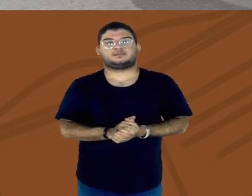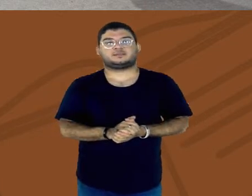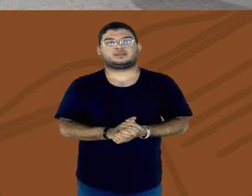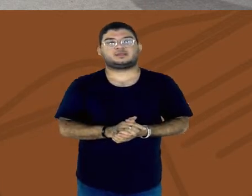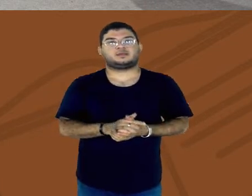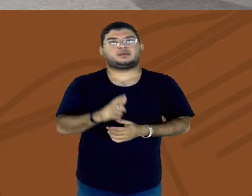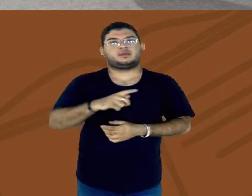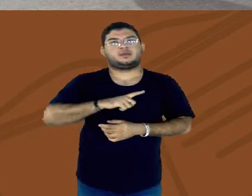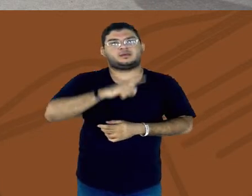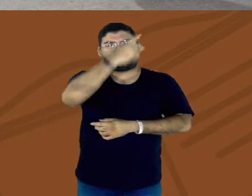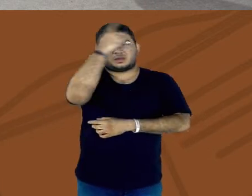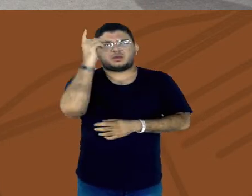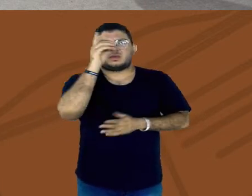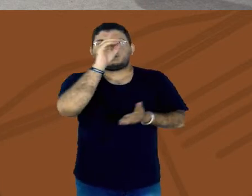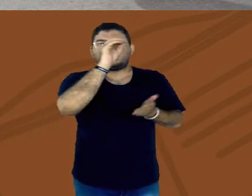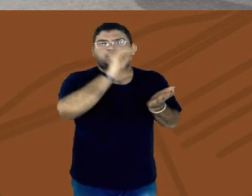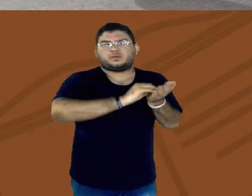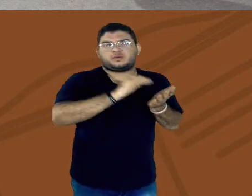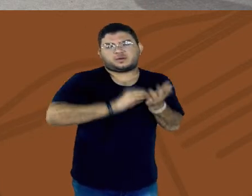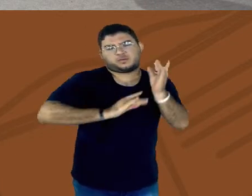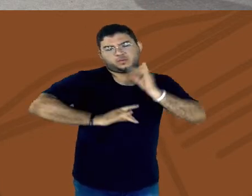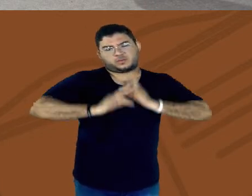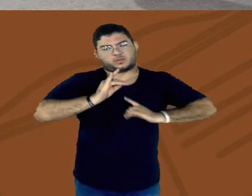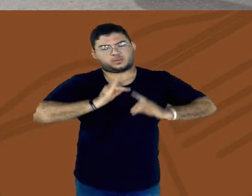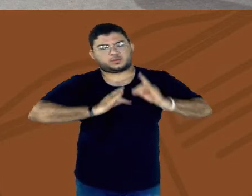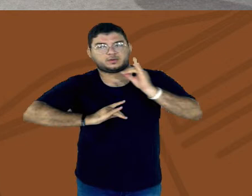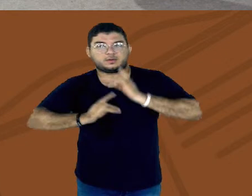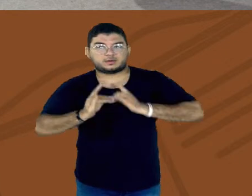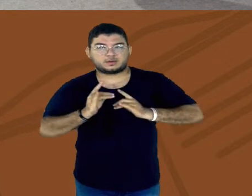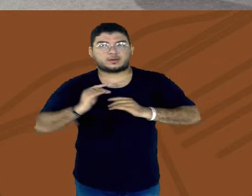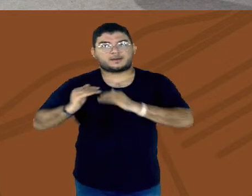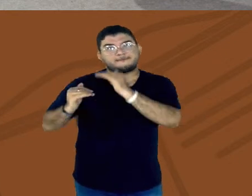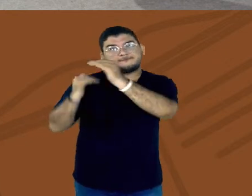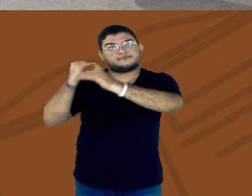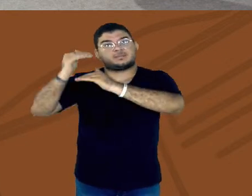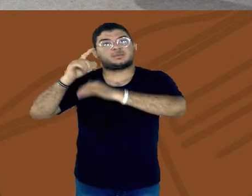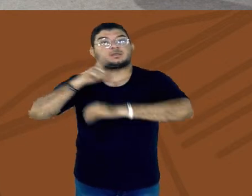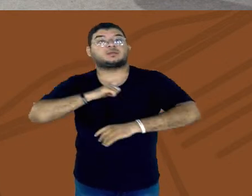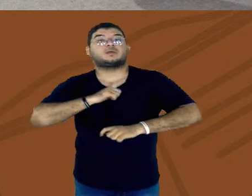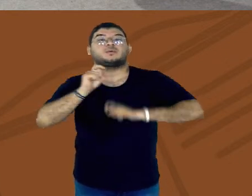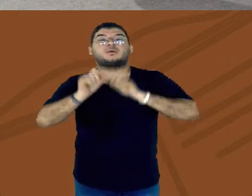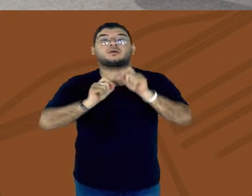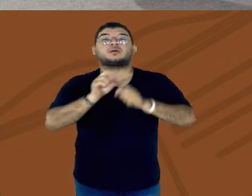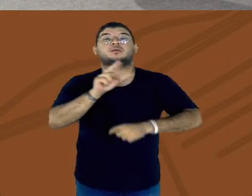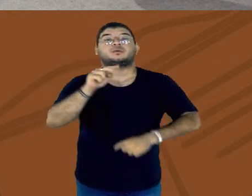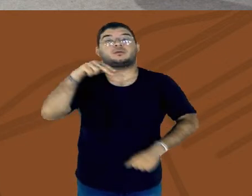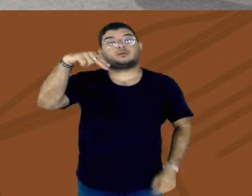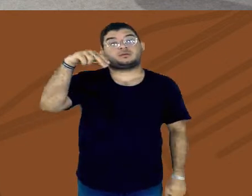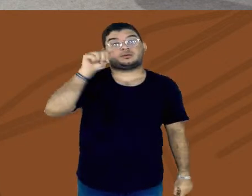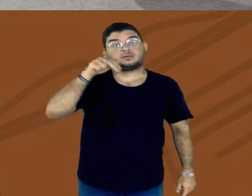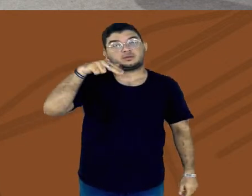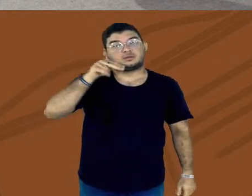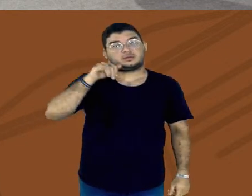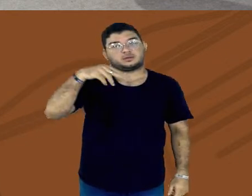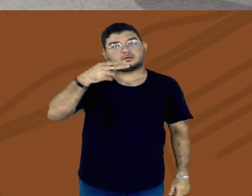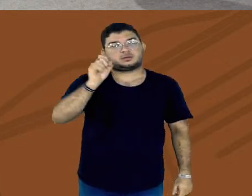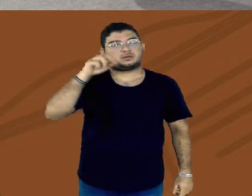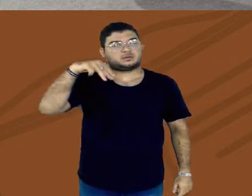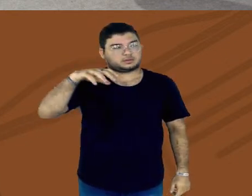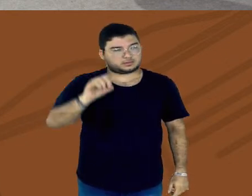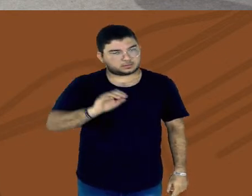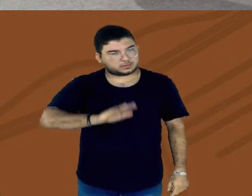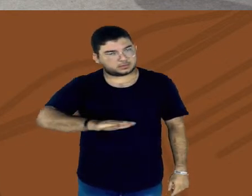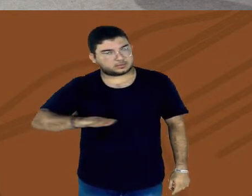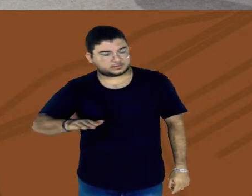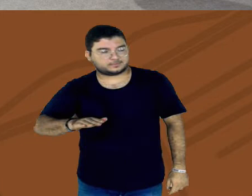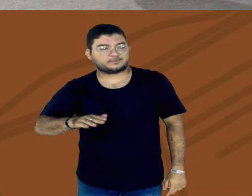Pessoas que têm deficiência de um determinado hormônio responsável pelo crescimento podem apresentar aí uma questão chamada nanismo. E assim por